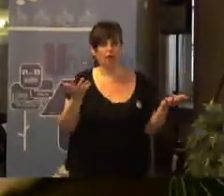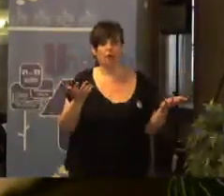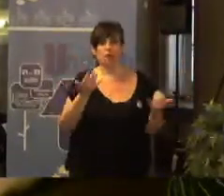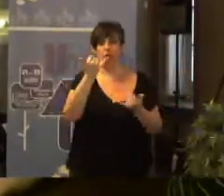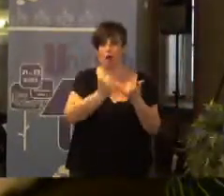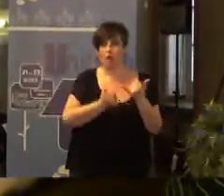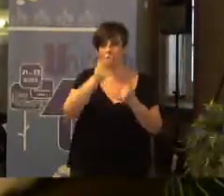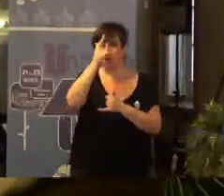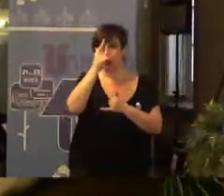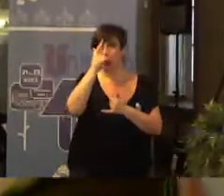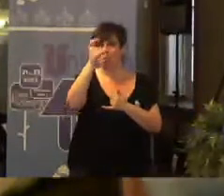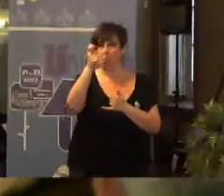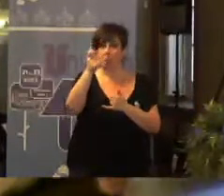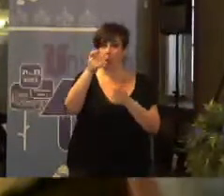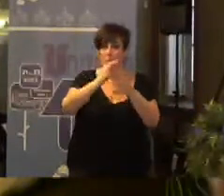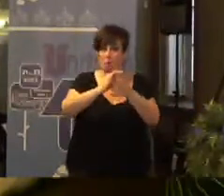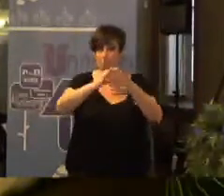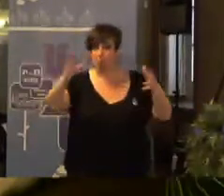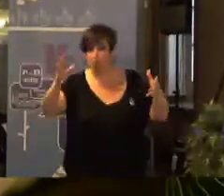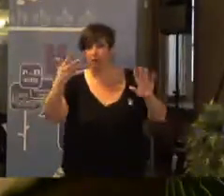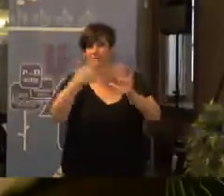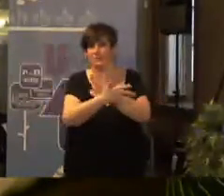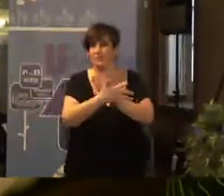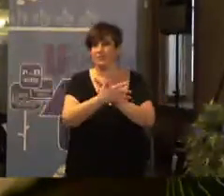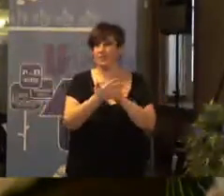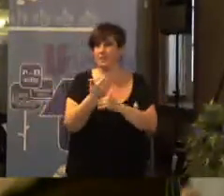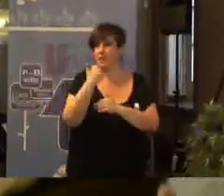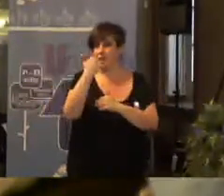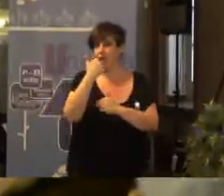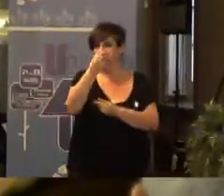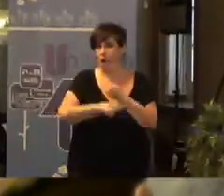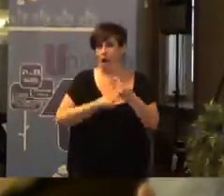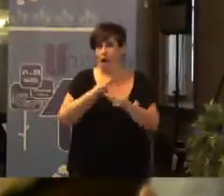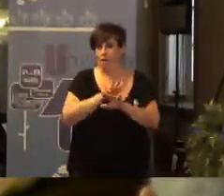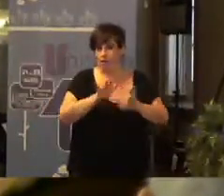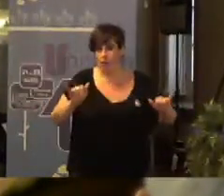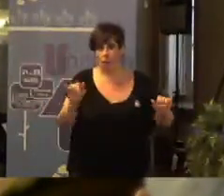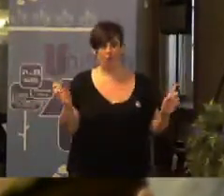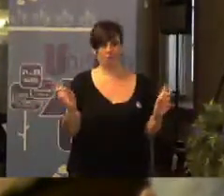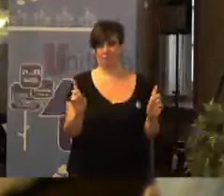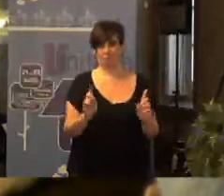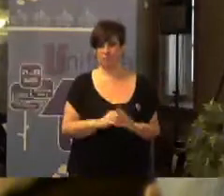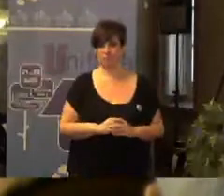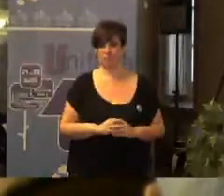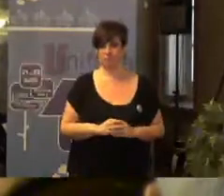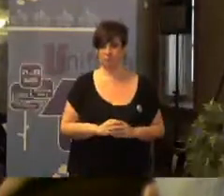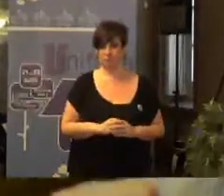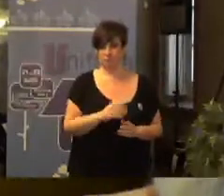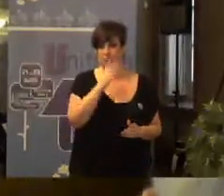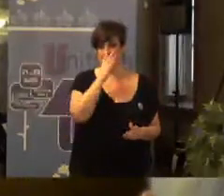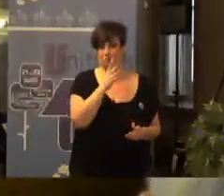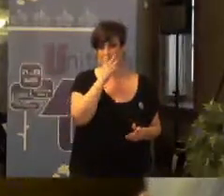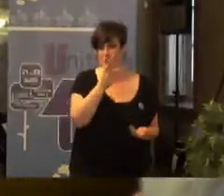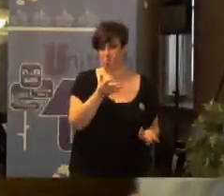ou então não vale a pena fazer da União um fetichismo da esquerda. Porque o juntar, esquecendo